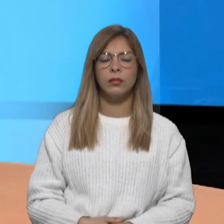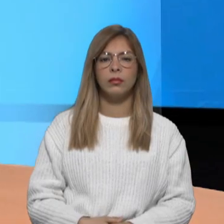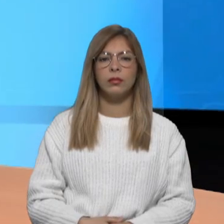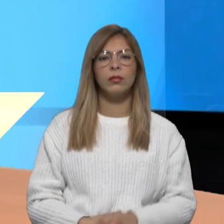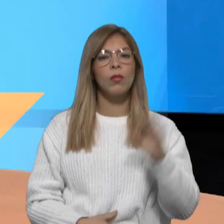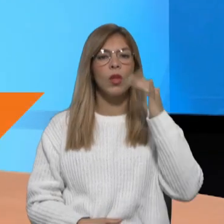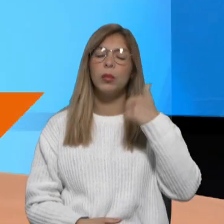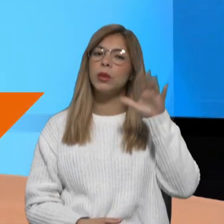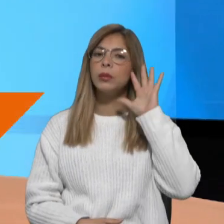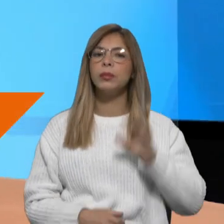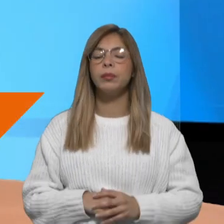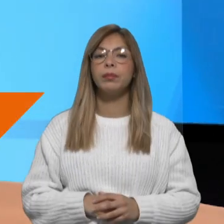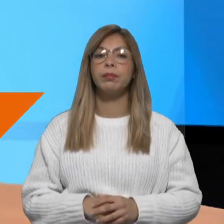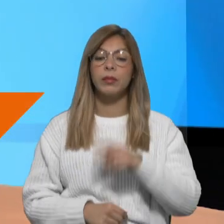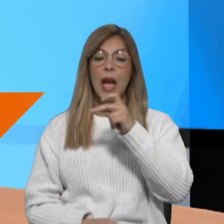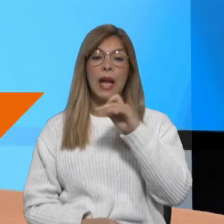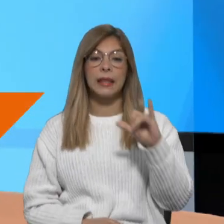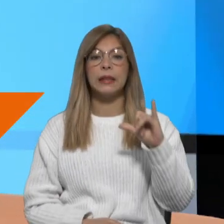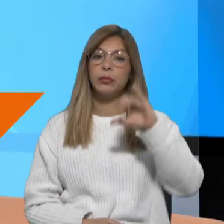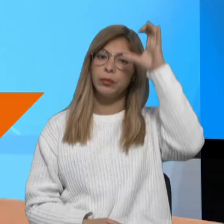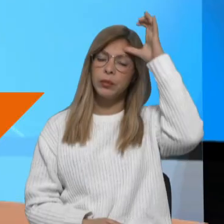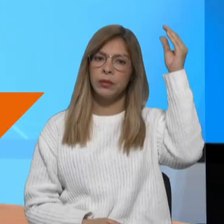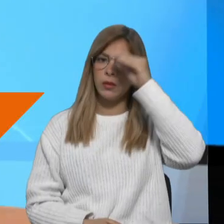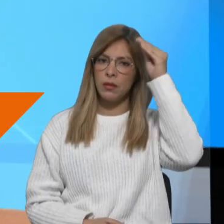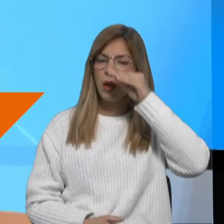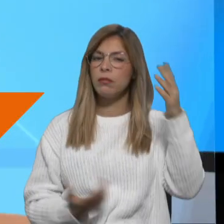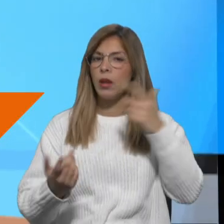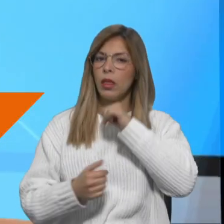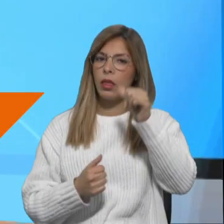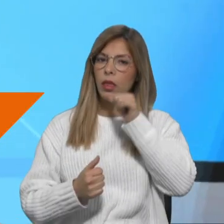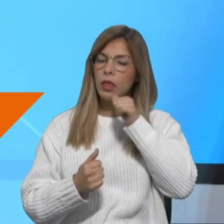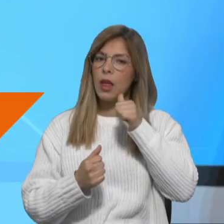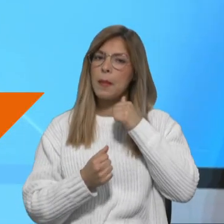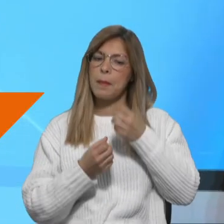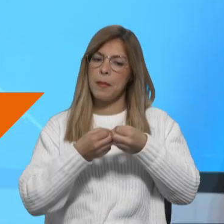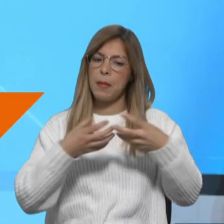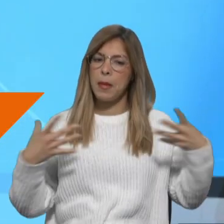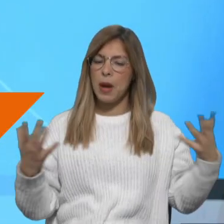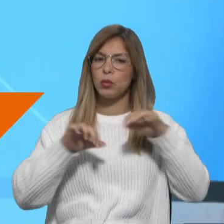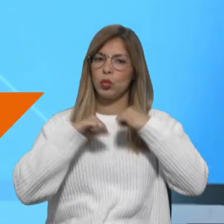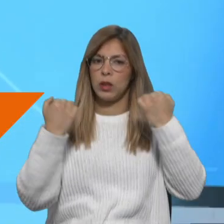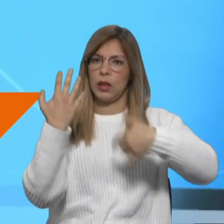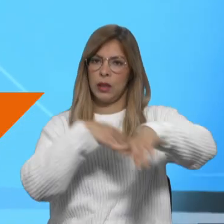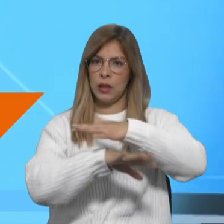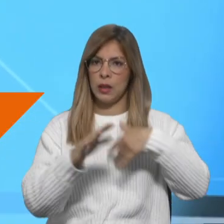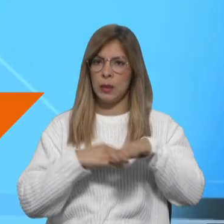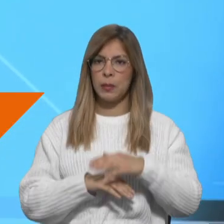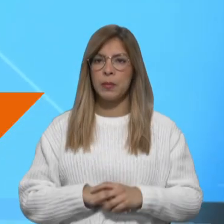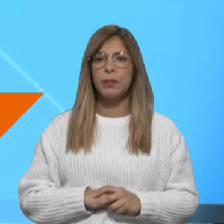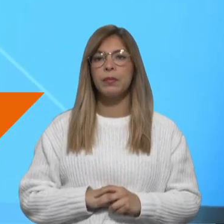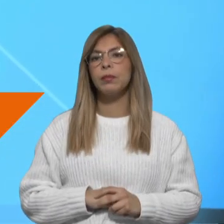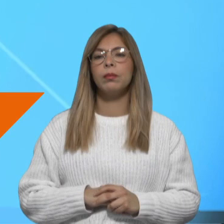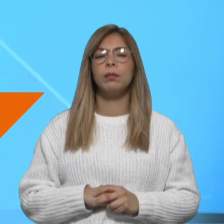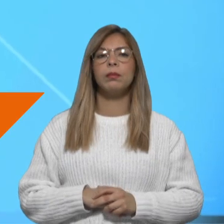Olá, muito boa tarde. A inteligência artificial é uma ferramenta cada vez mais presente em todos os setores da sociedade, que cruza as fronteiras